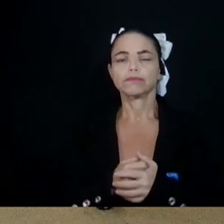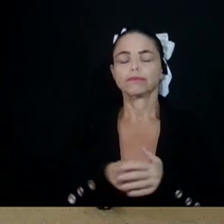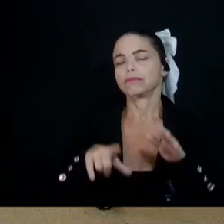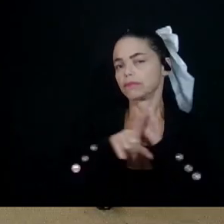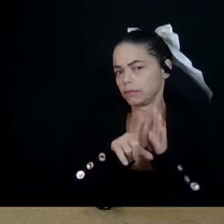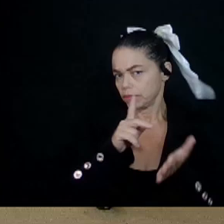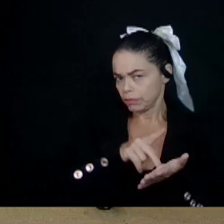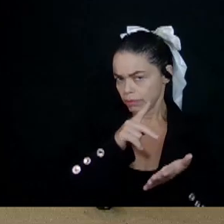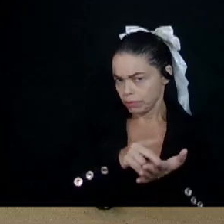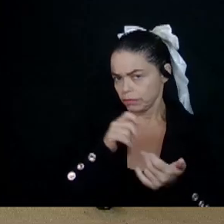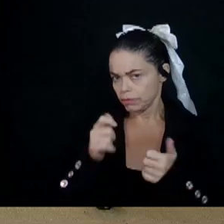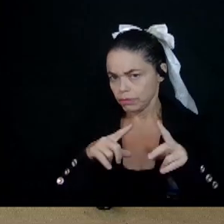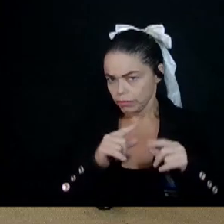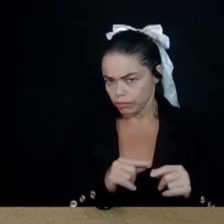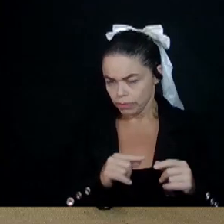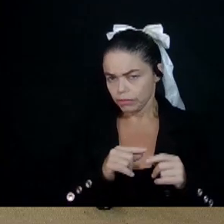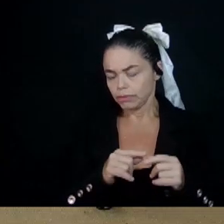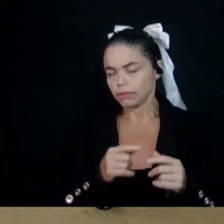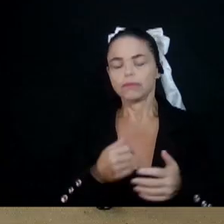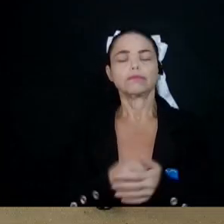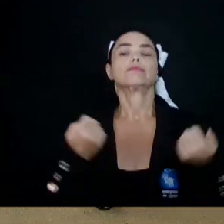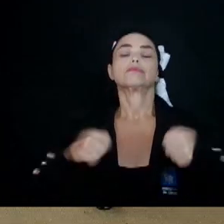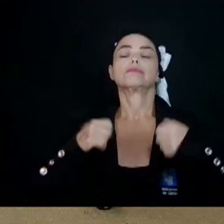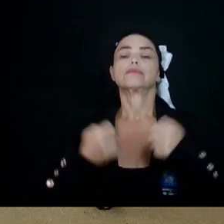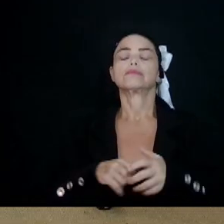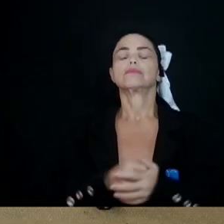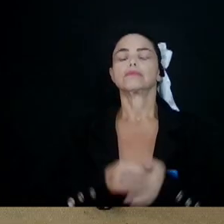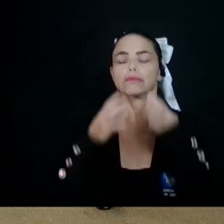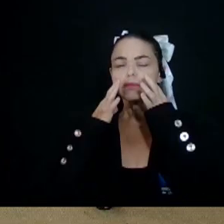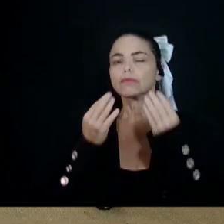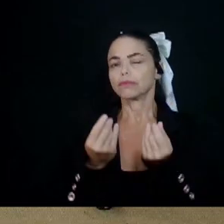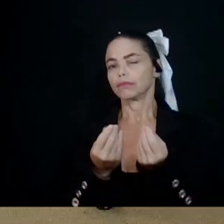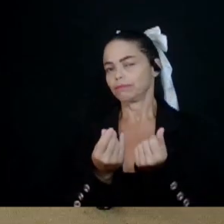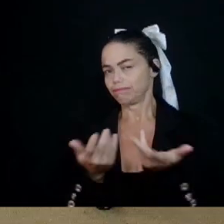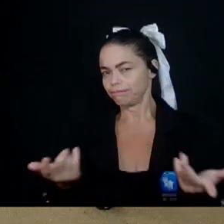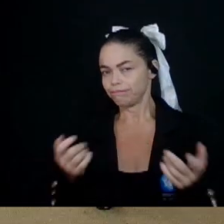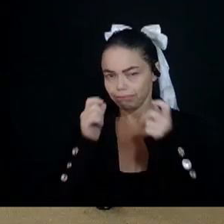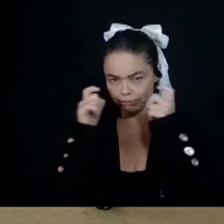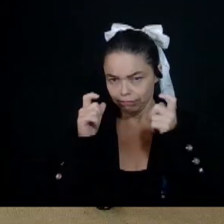ela pode reduzir esse ciclo ou a gente precisa de um olhar mais atento?